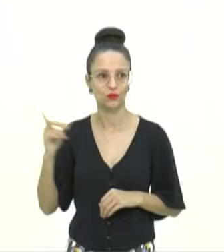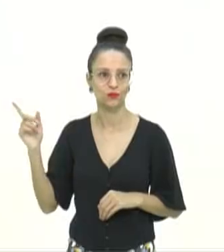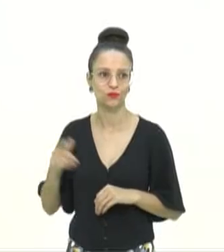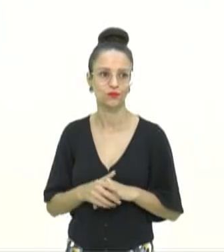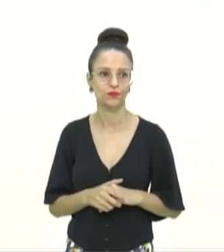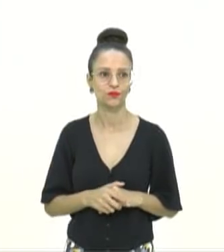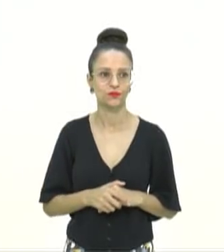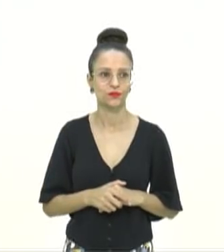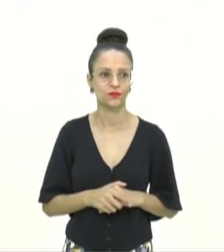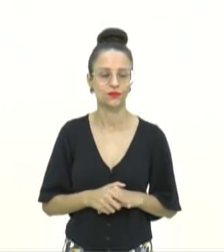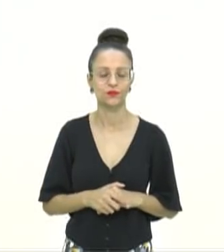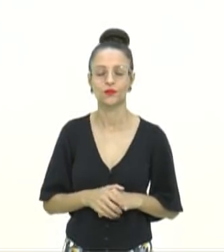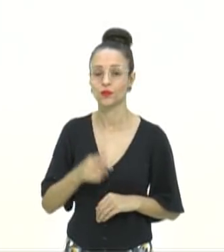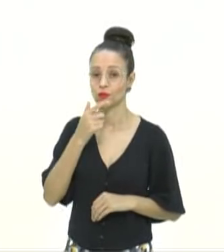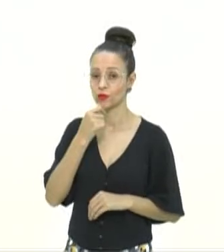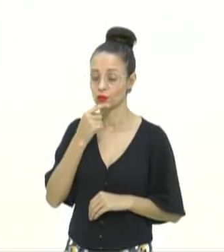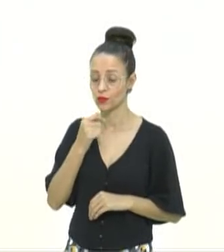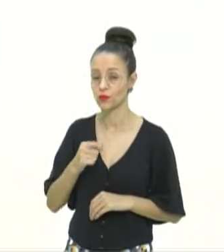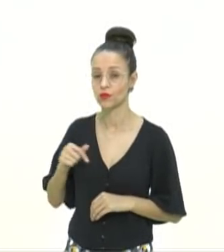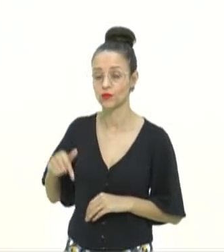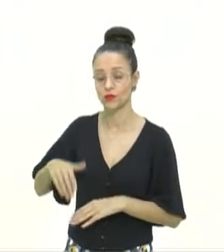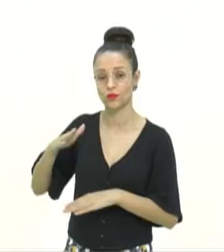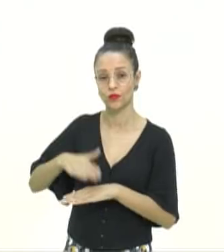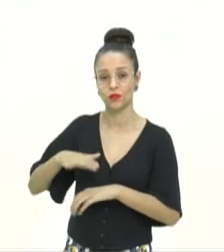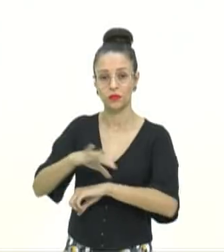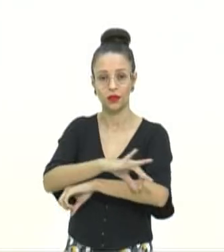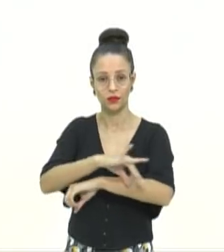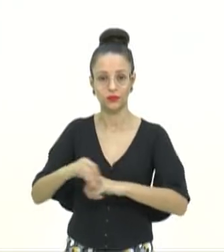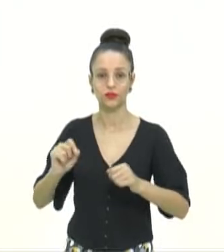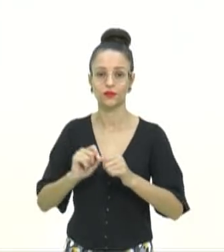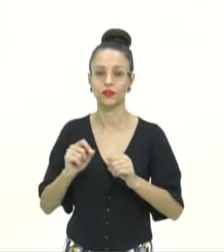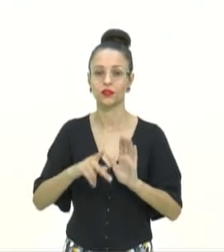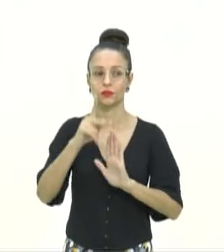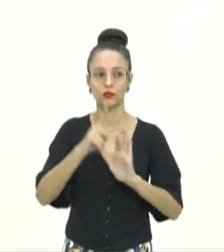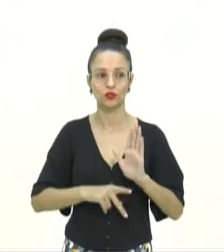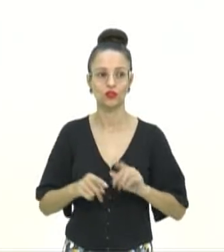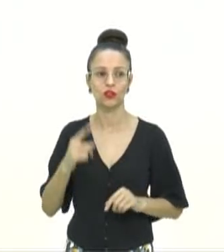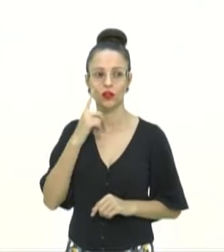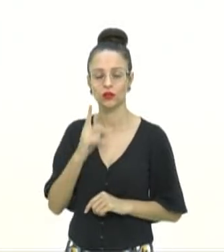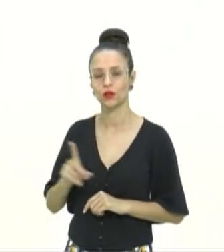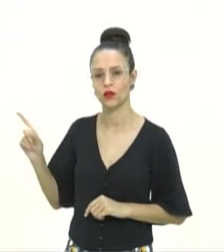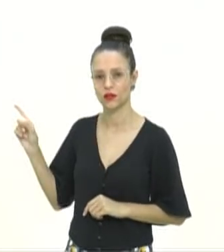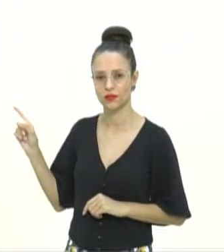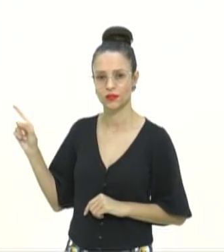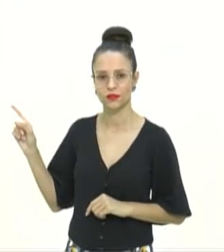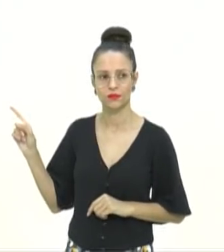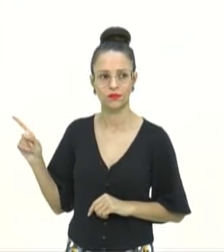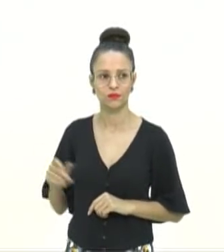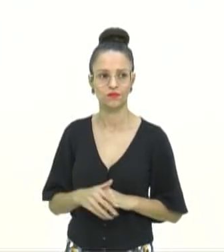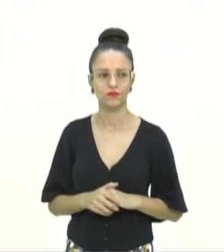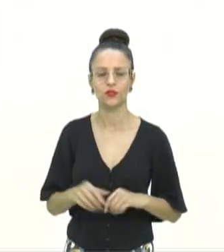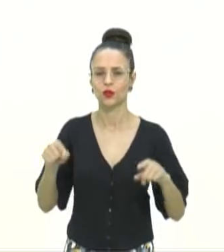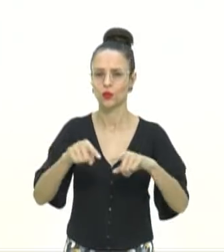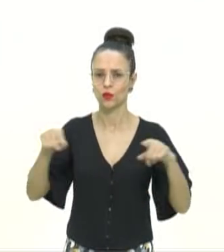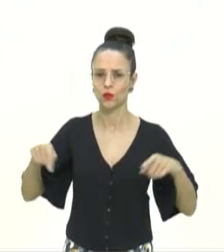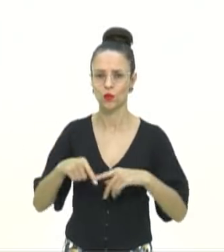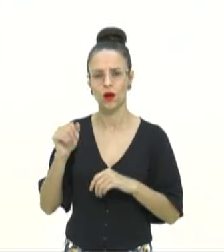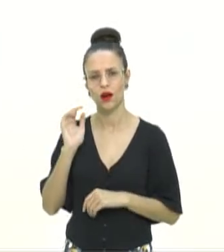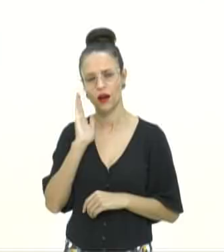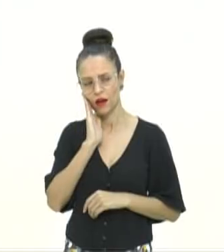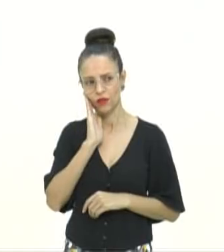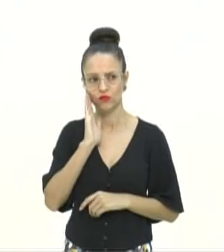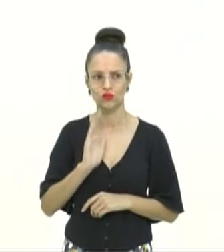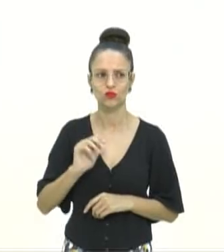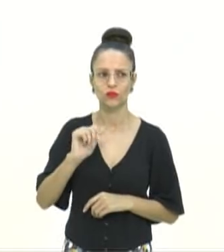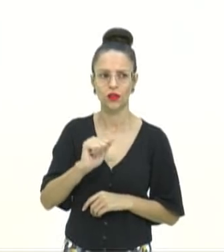lá. Um arquiteto desenvolveu o projeto ao lado. Então, tem aqui cozinha, quarto A, quarto B, tem uma sala, tem